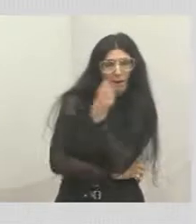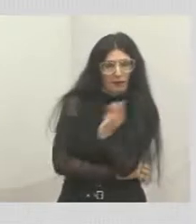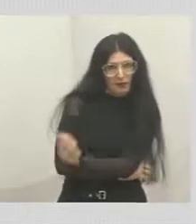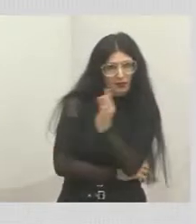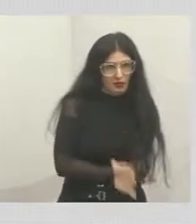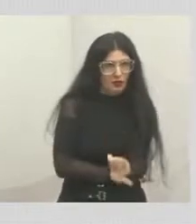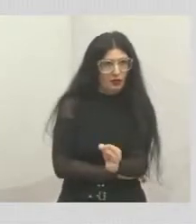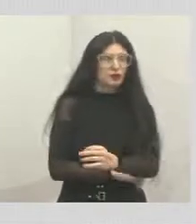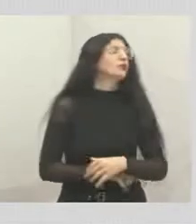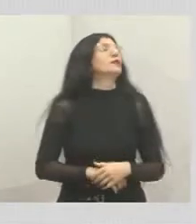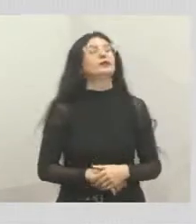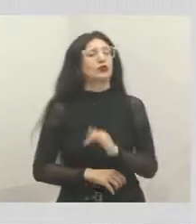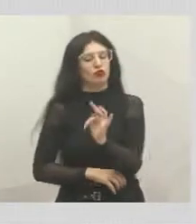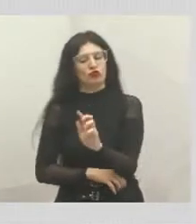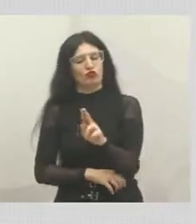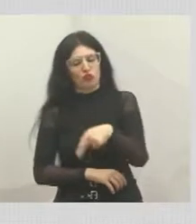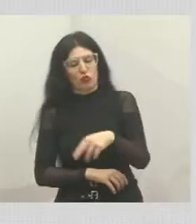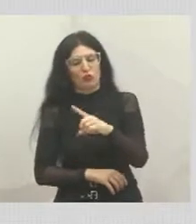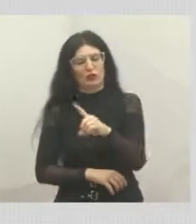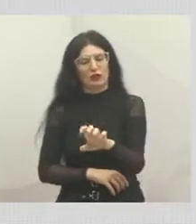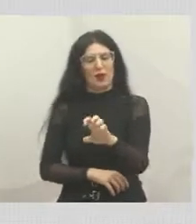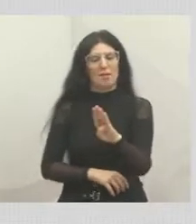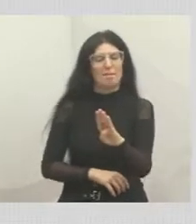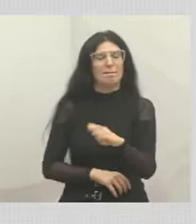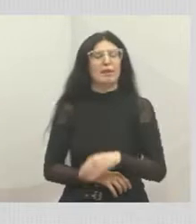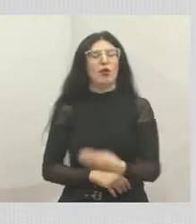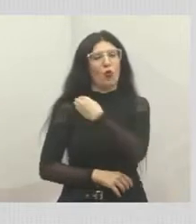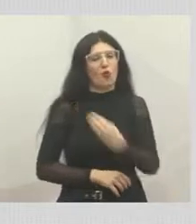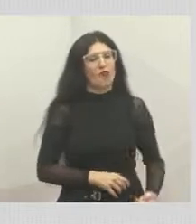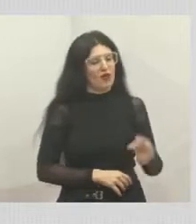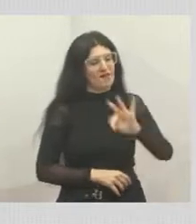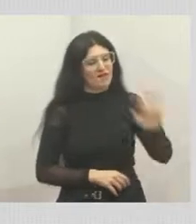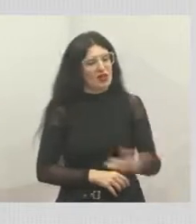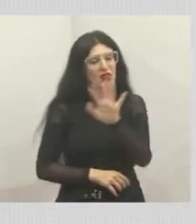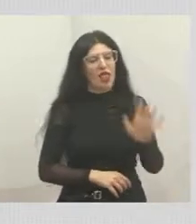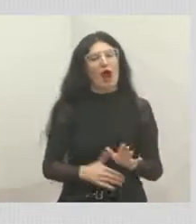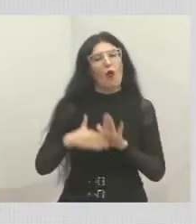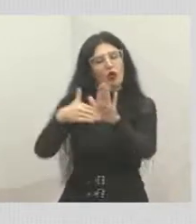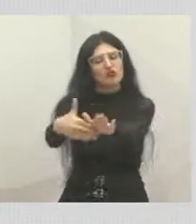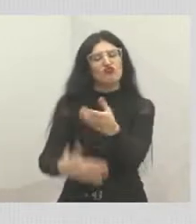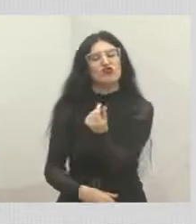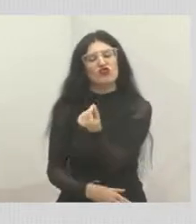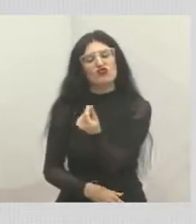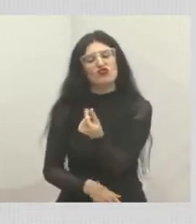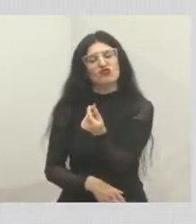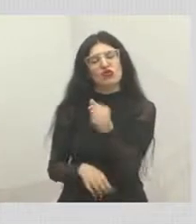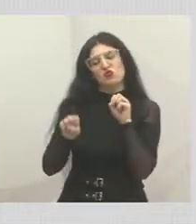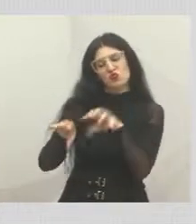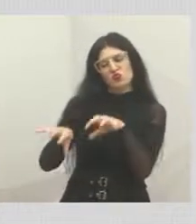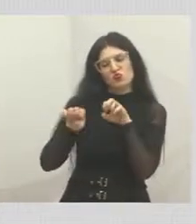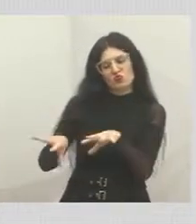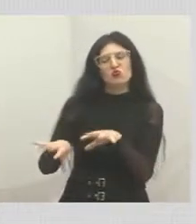56,77%. Fundeb, que é o repasse do governo federal para a educação,